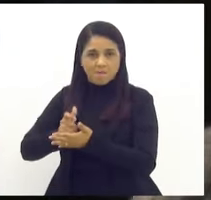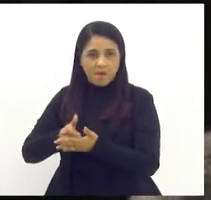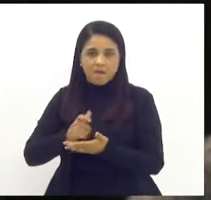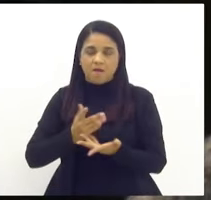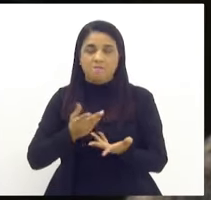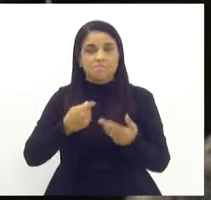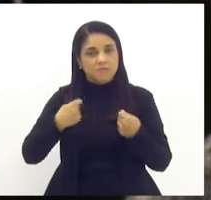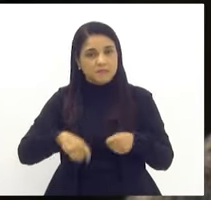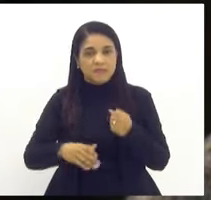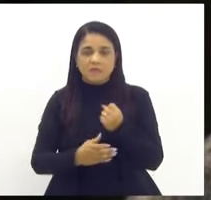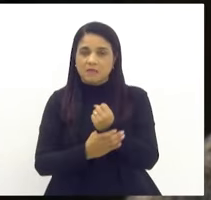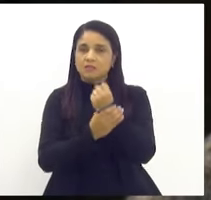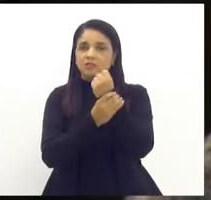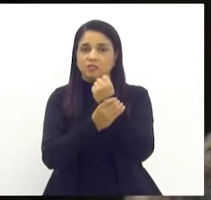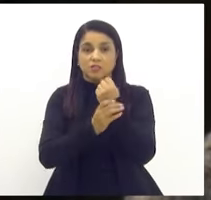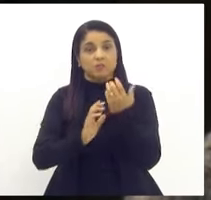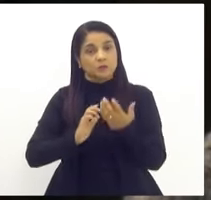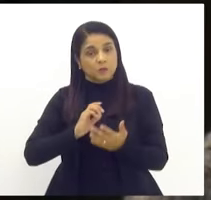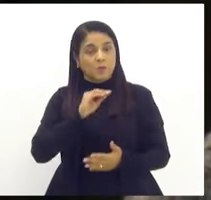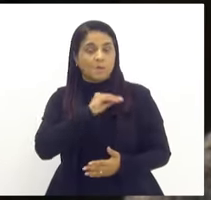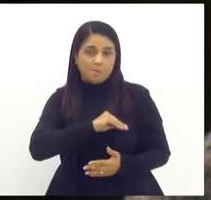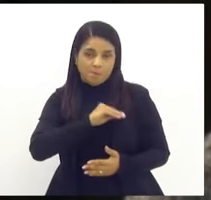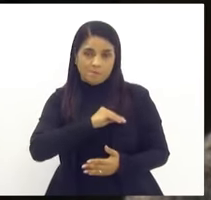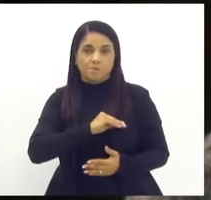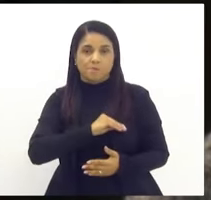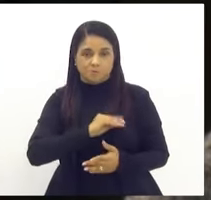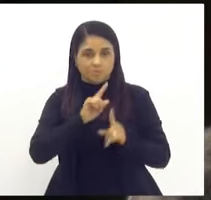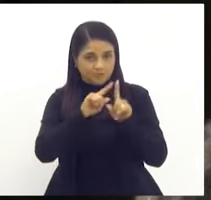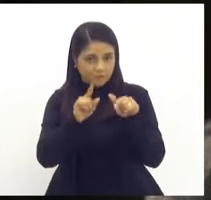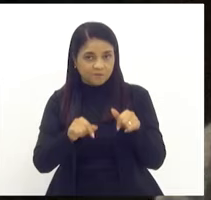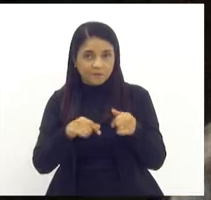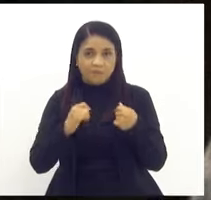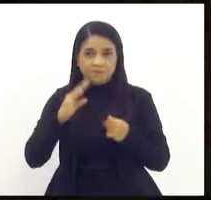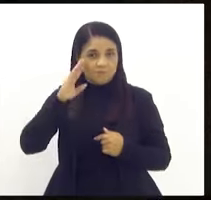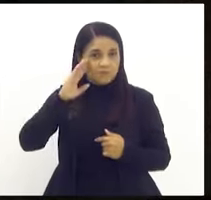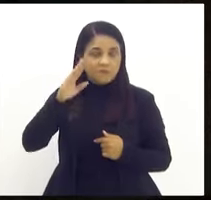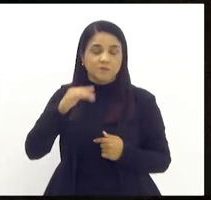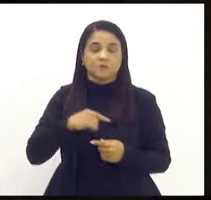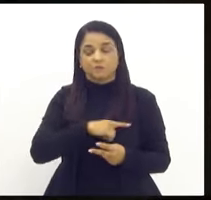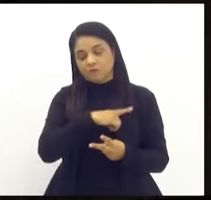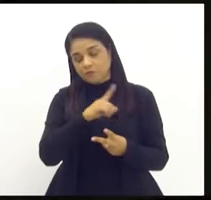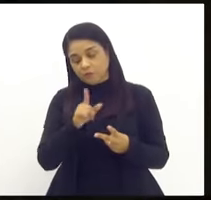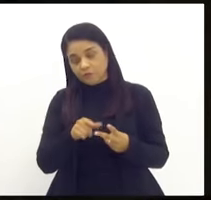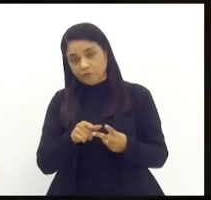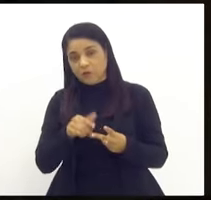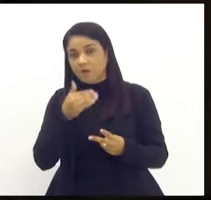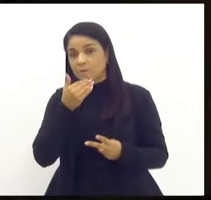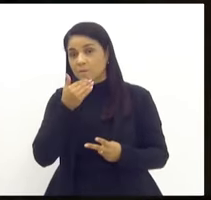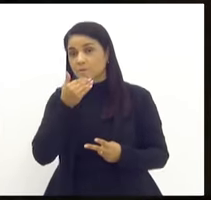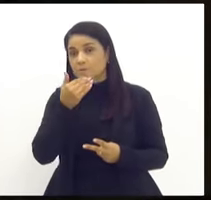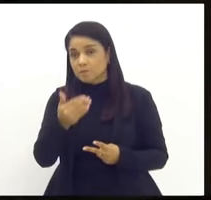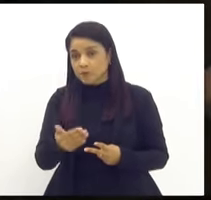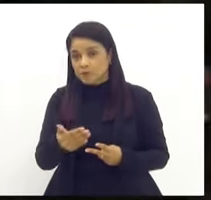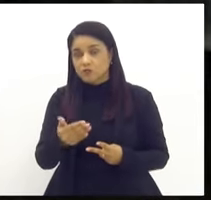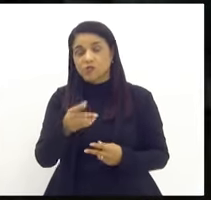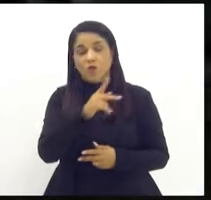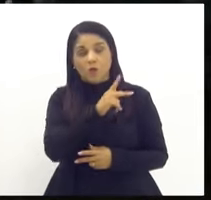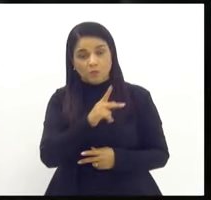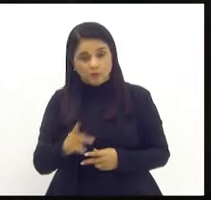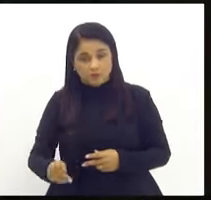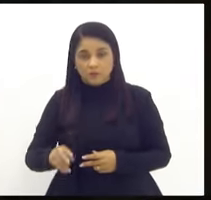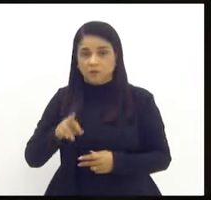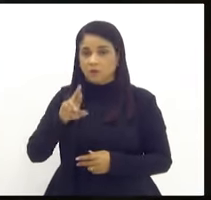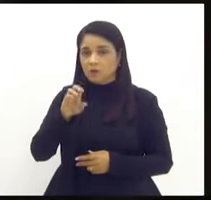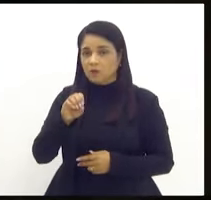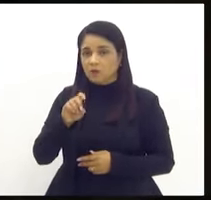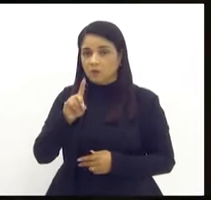necessária para questão de pagamento pessoal e outra questão Presidente E aí eu queria fazer um pedido ao Presidente Rodrigo